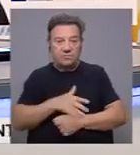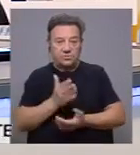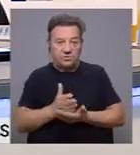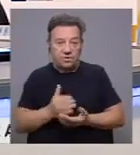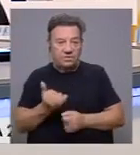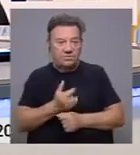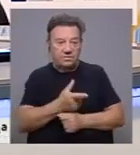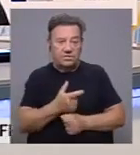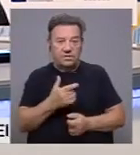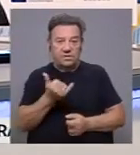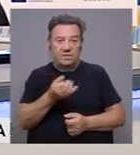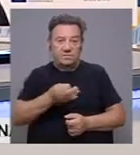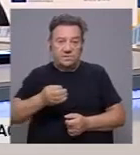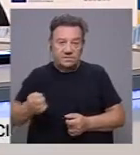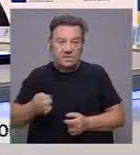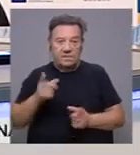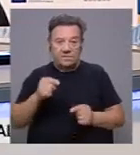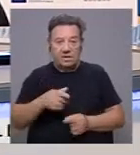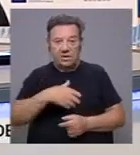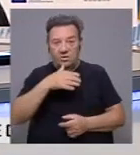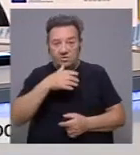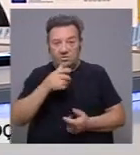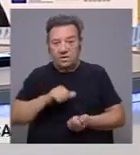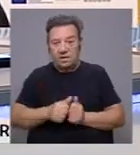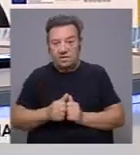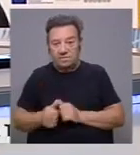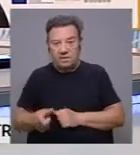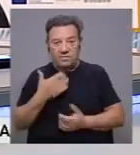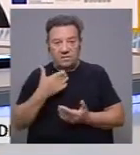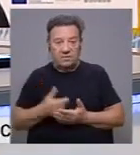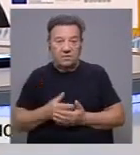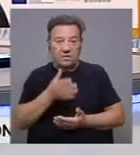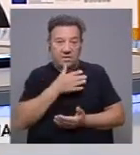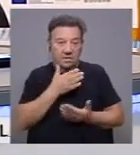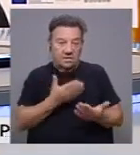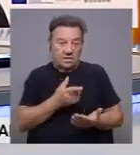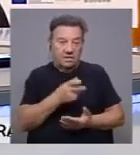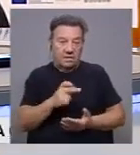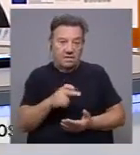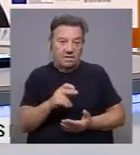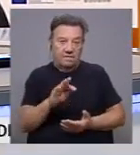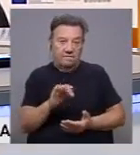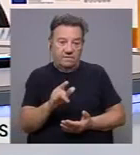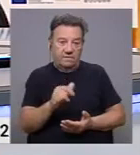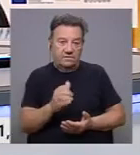instituições de solidariedade social e há contos readaptados para o teatro, como nos dá conta Ana Felício.